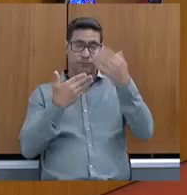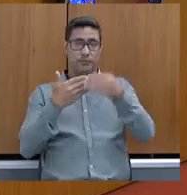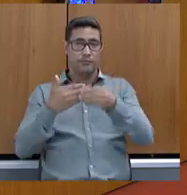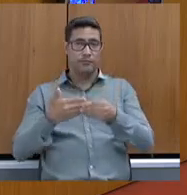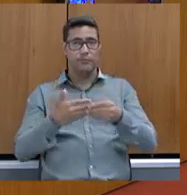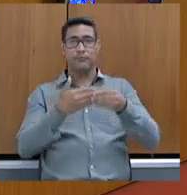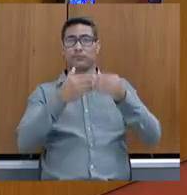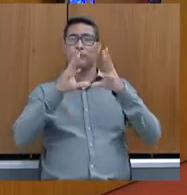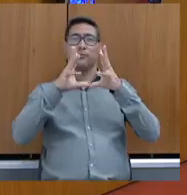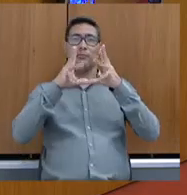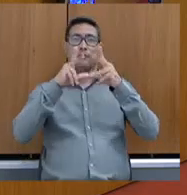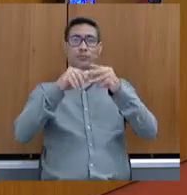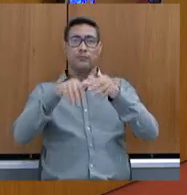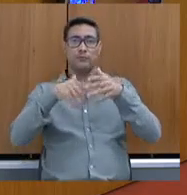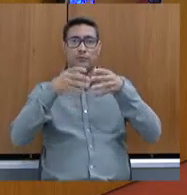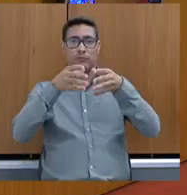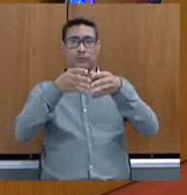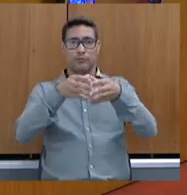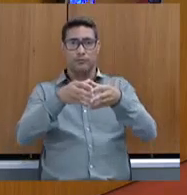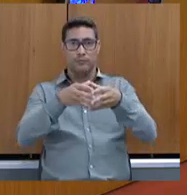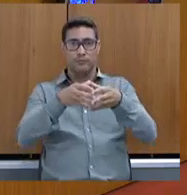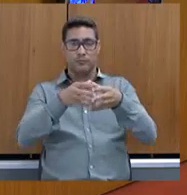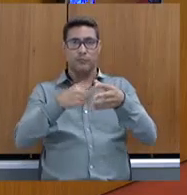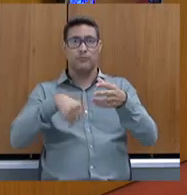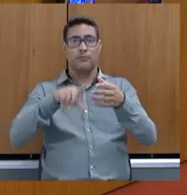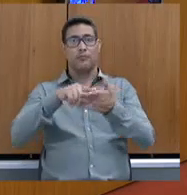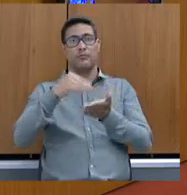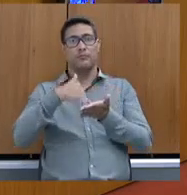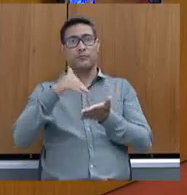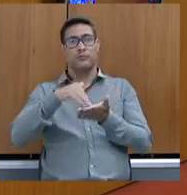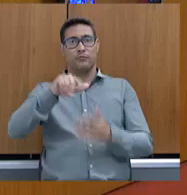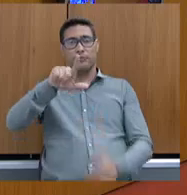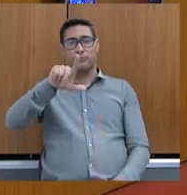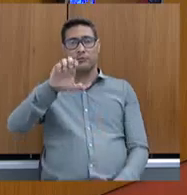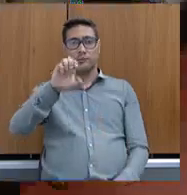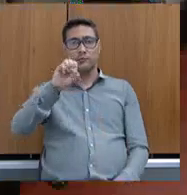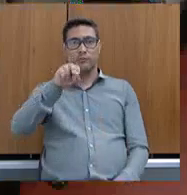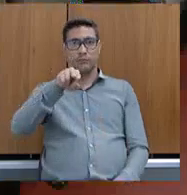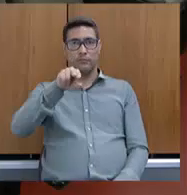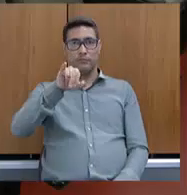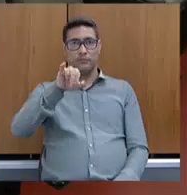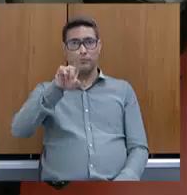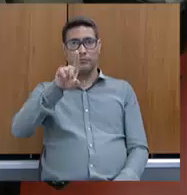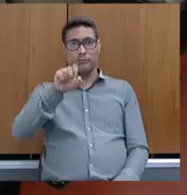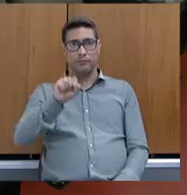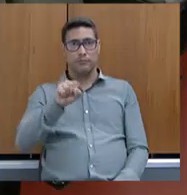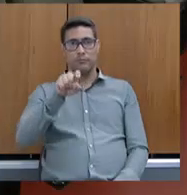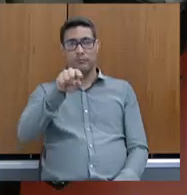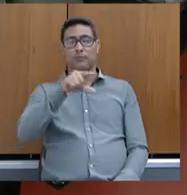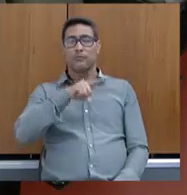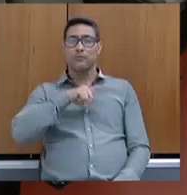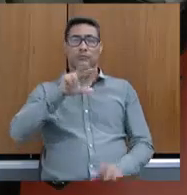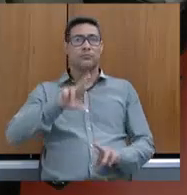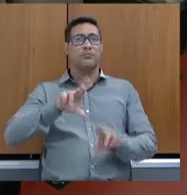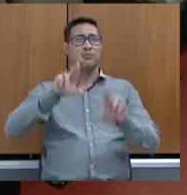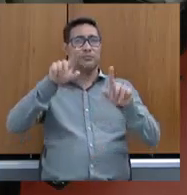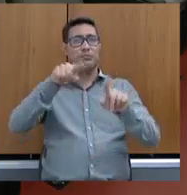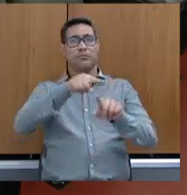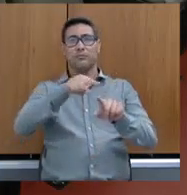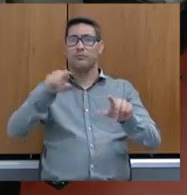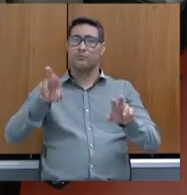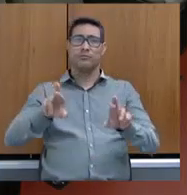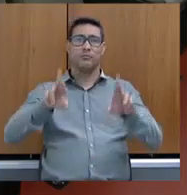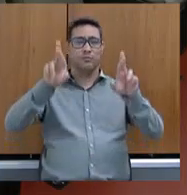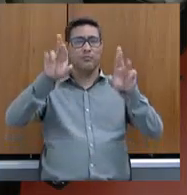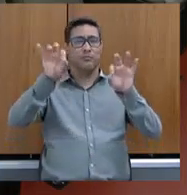a equipe do nosso querido secretário Leônidas dizer da importância que vocês tiveram da diferença que vocês fizeram